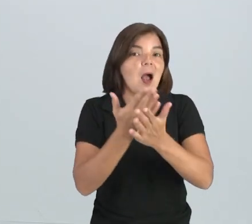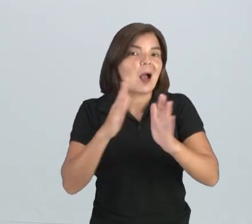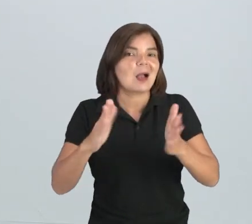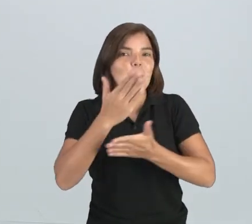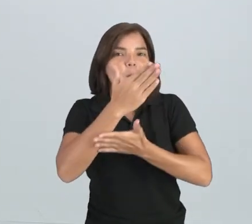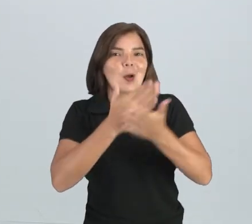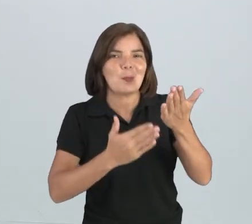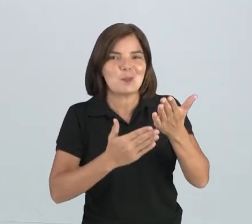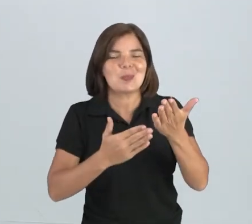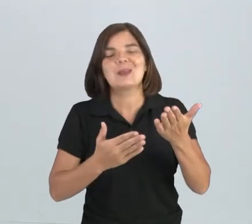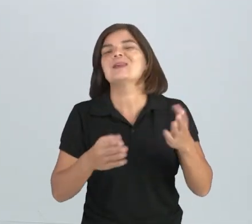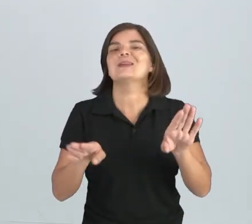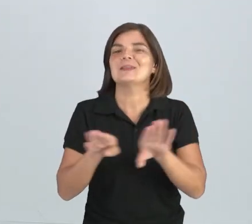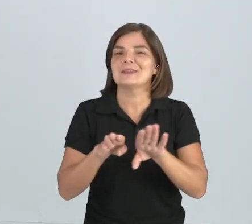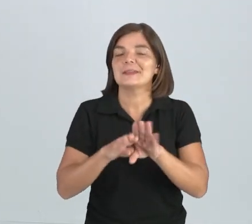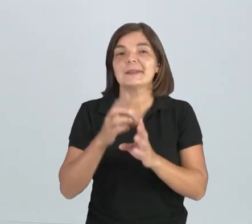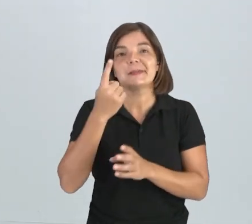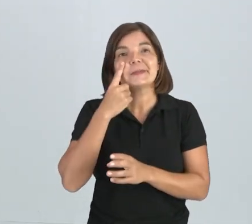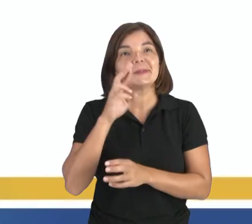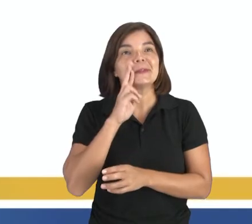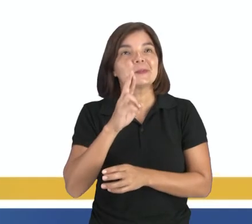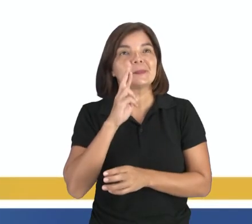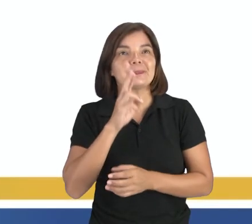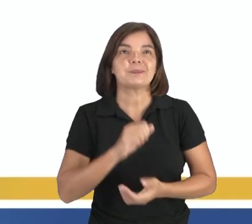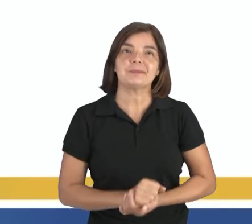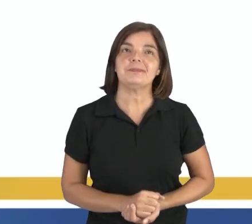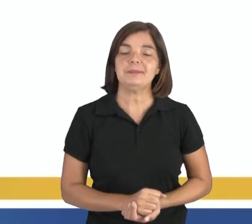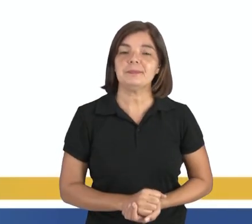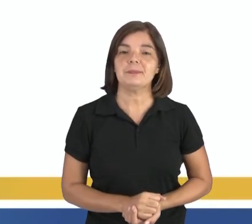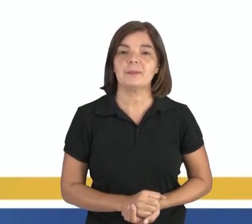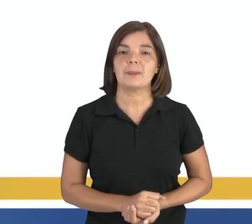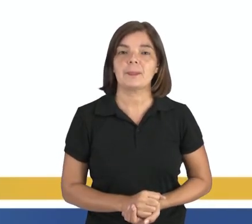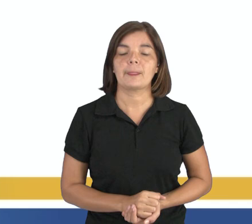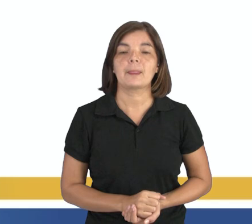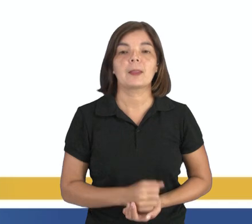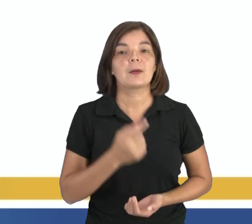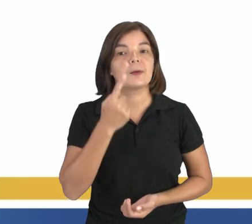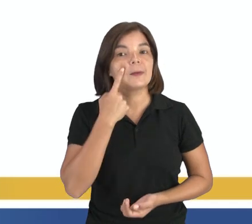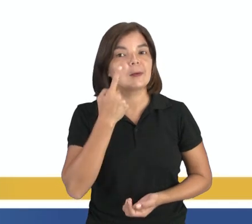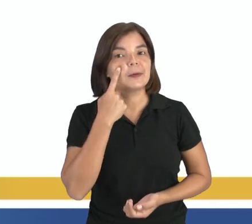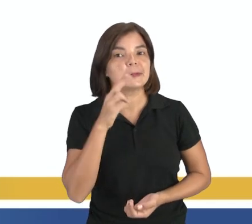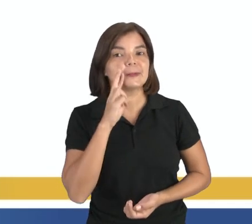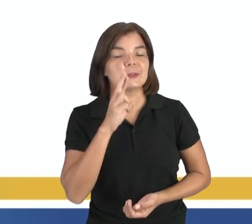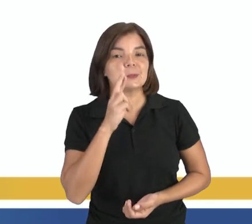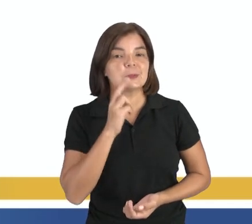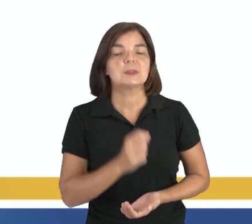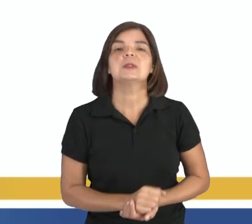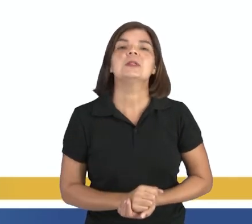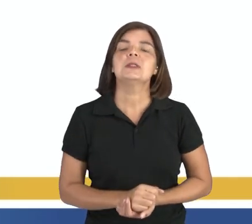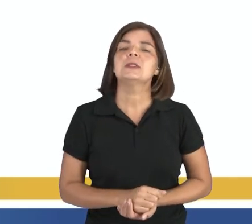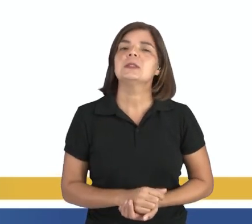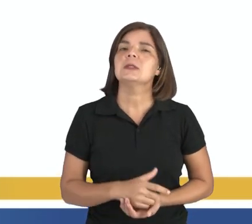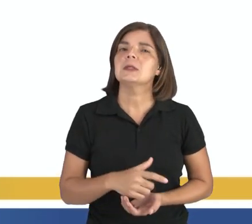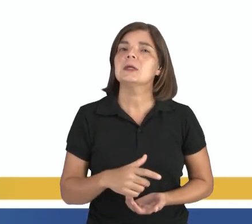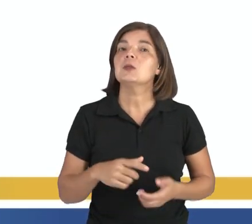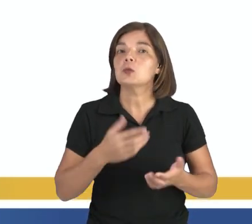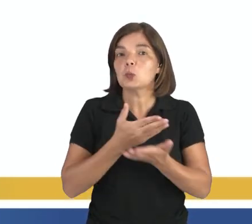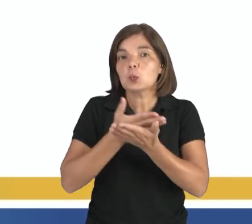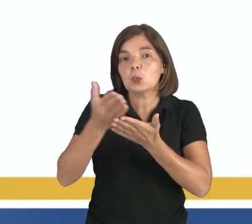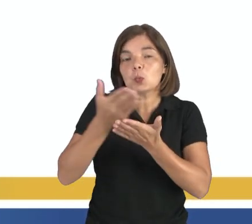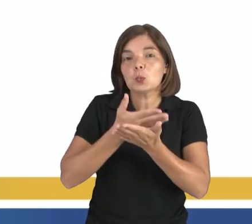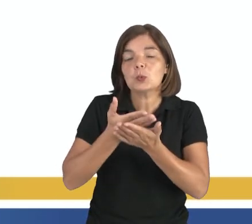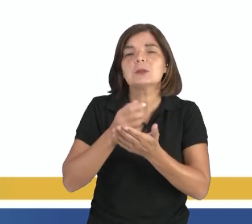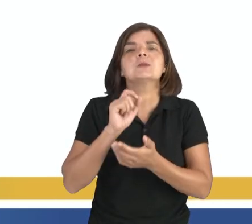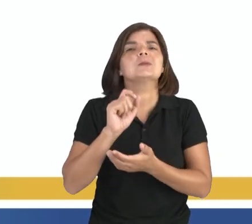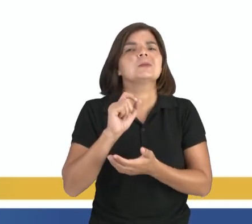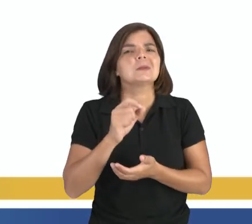meia entrada. Então, vamos ver a resposta. Olhem aí a resposta. Vejam lá que no início